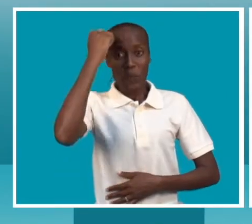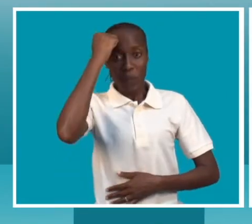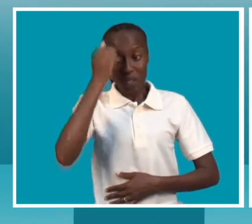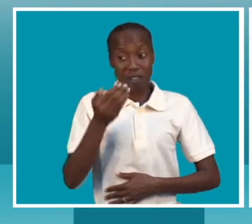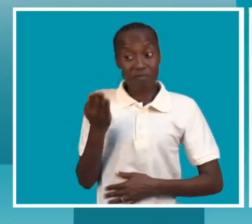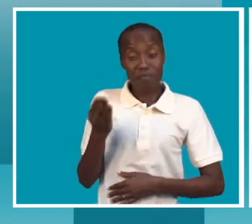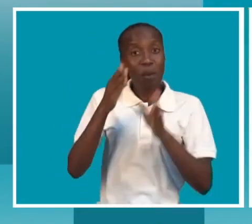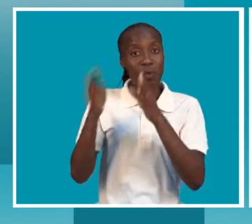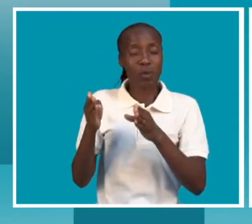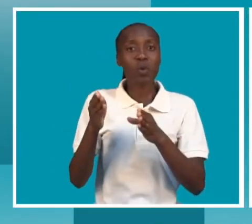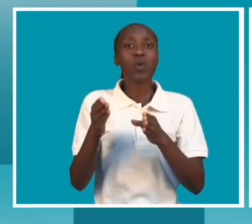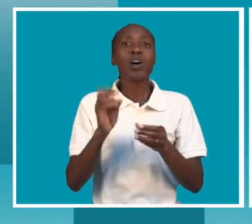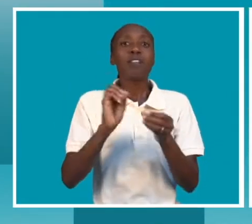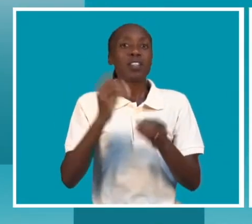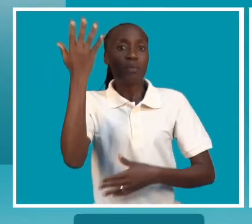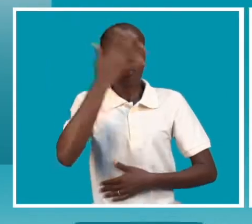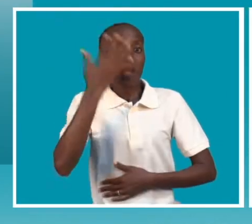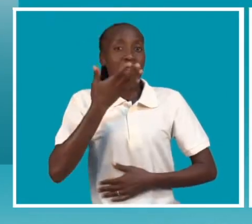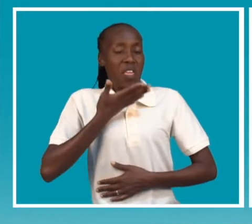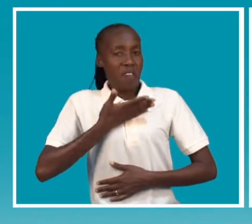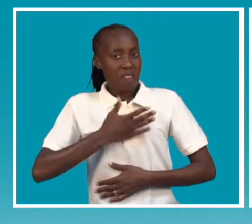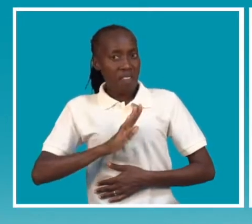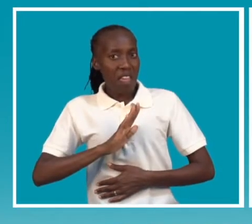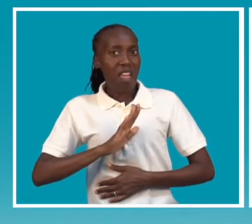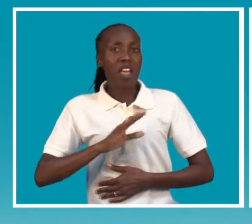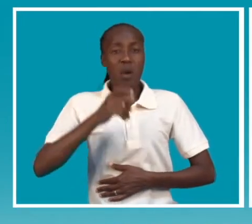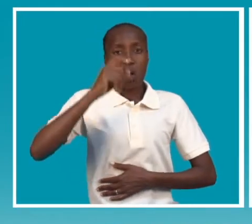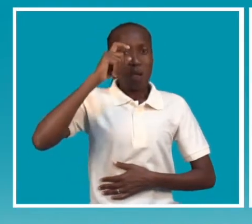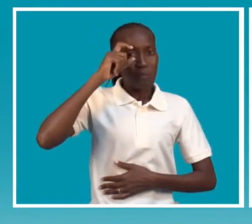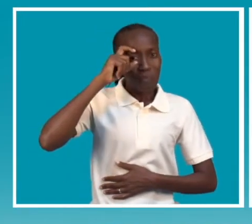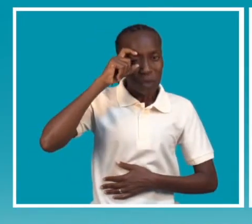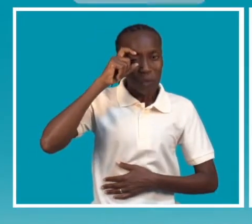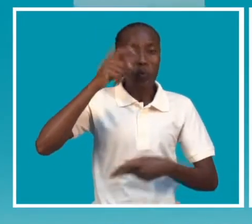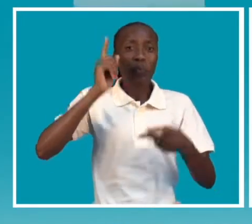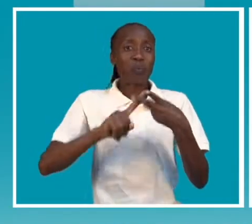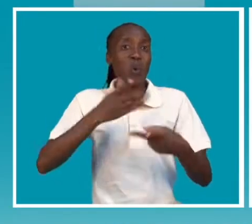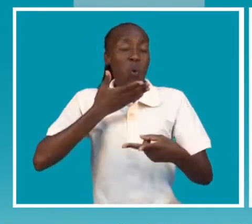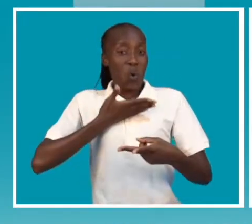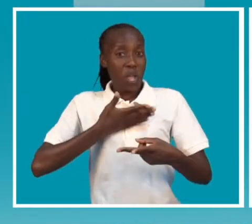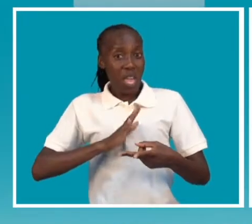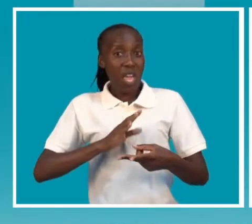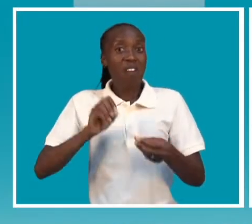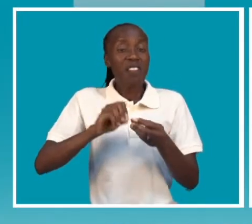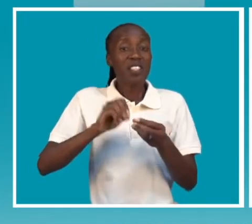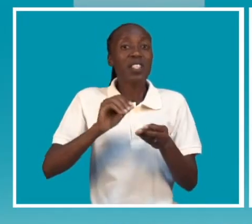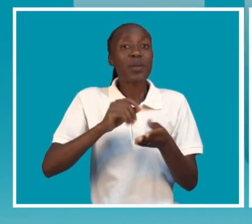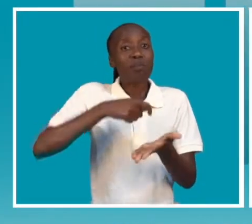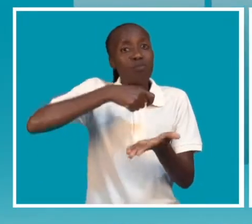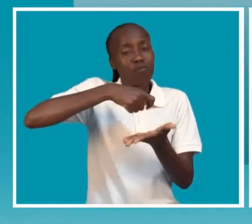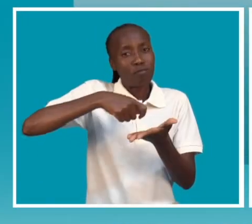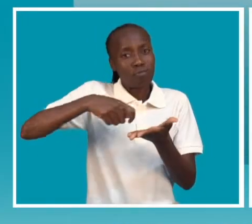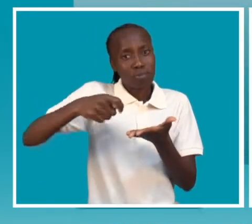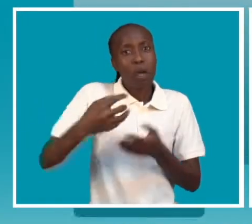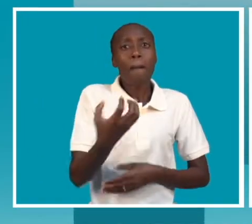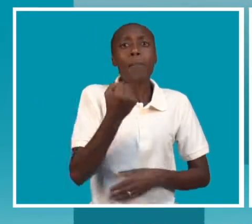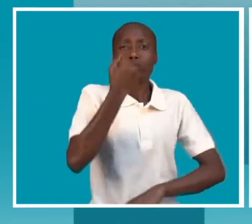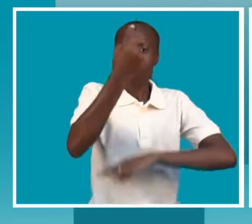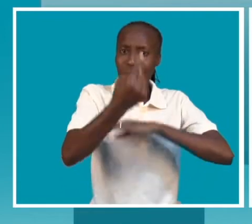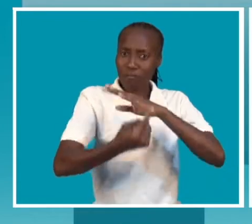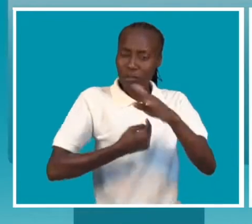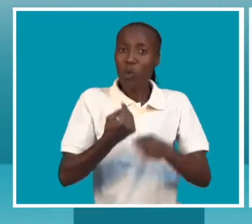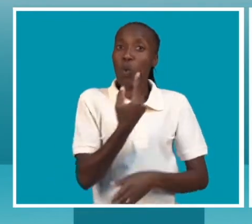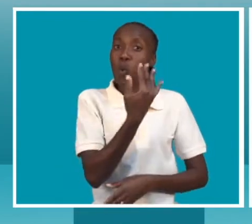com abnismo, que quer talvez o creme ou óculos, pode vir, vamos deixar mesmo o número no